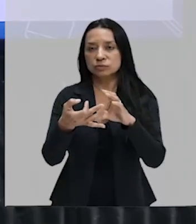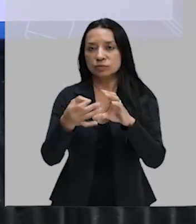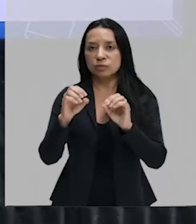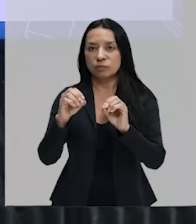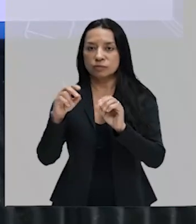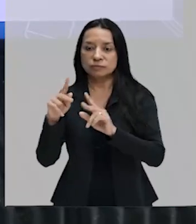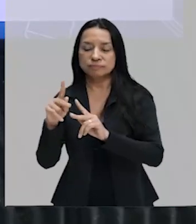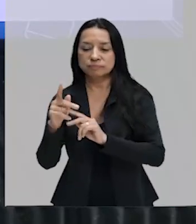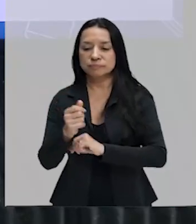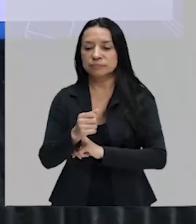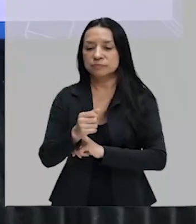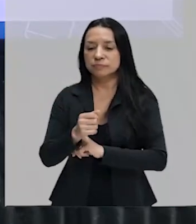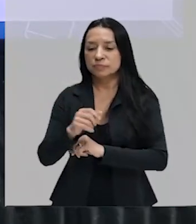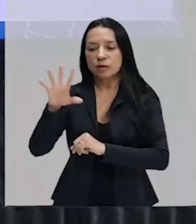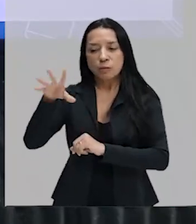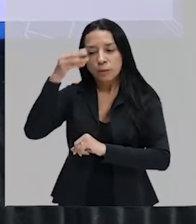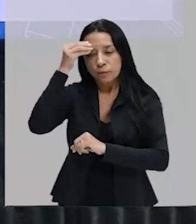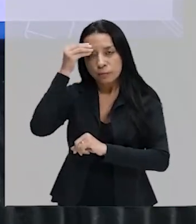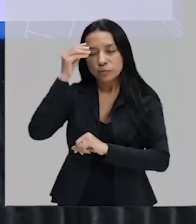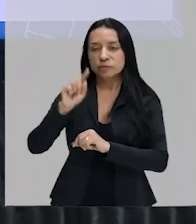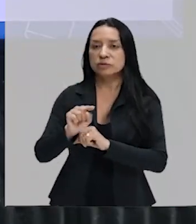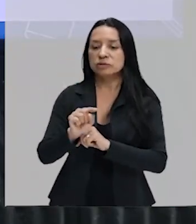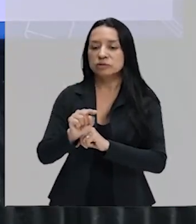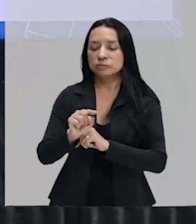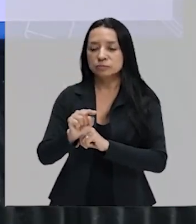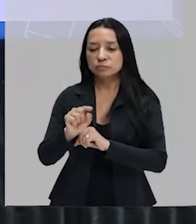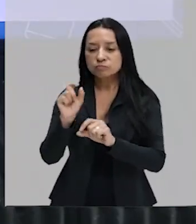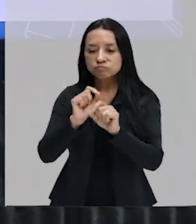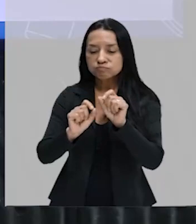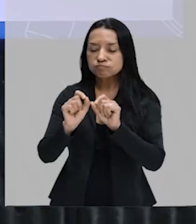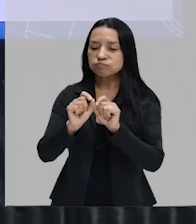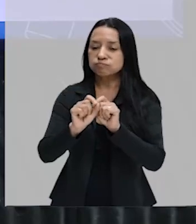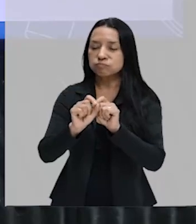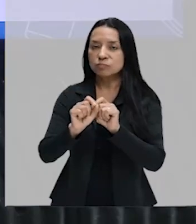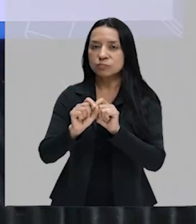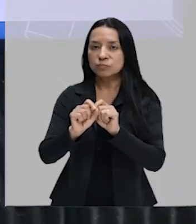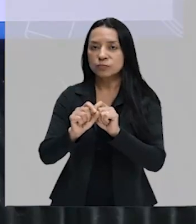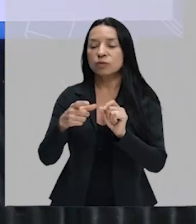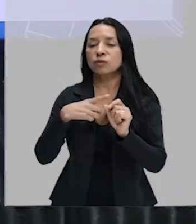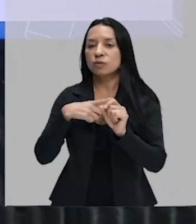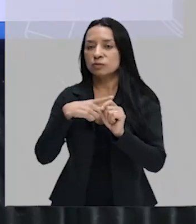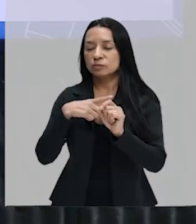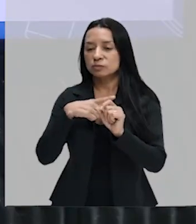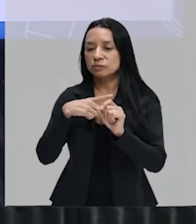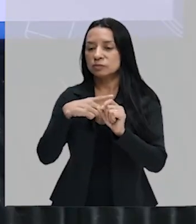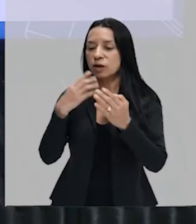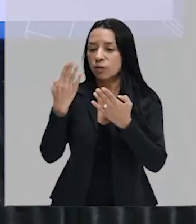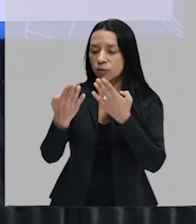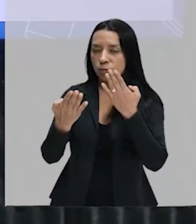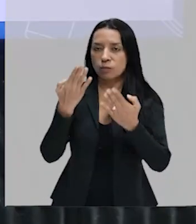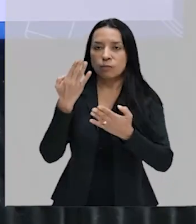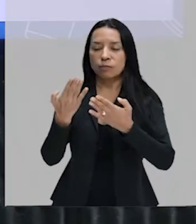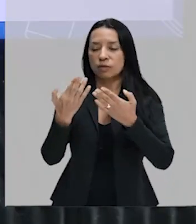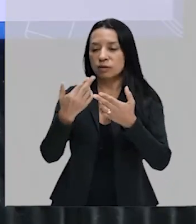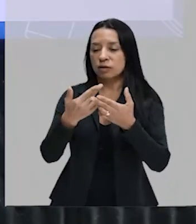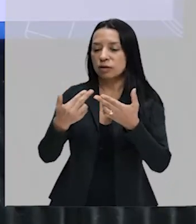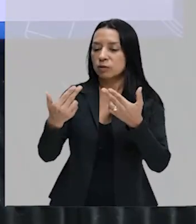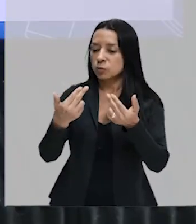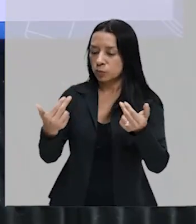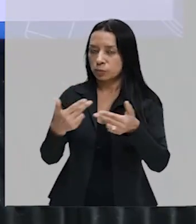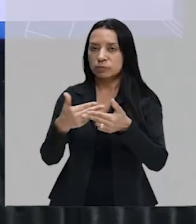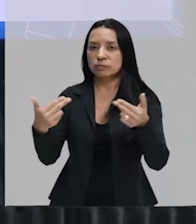Então, memoriza dessa forma. Bota aí na tua cabeça e no teu coração. Quando eu estiver comparando elemento